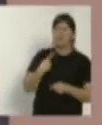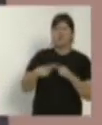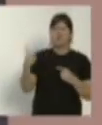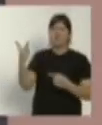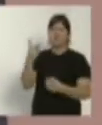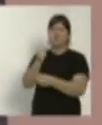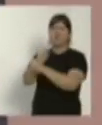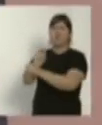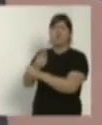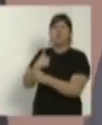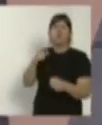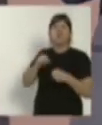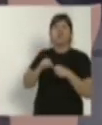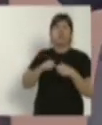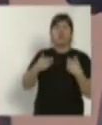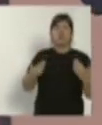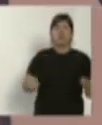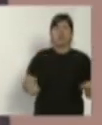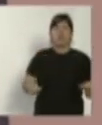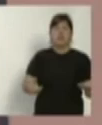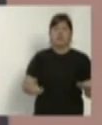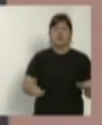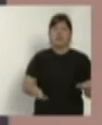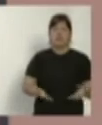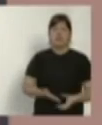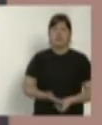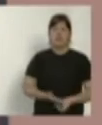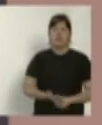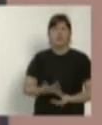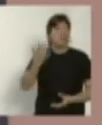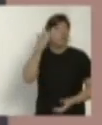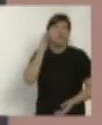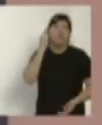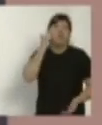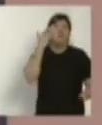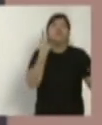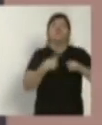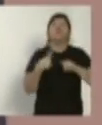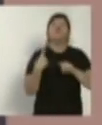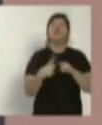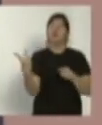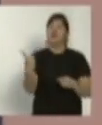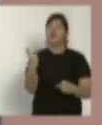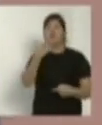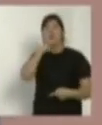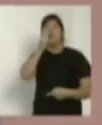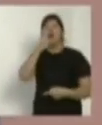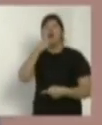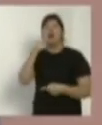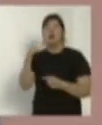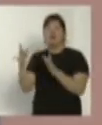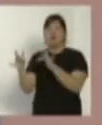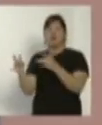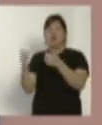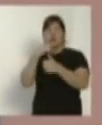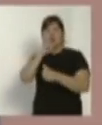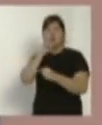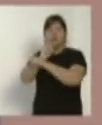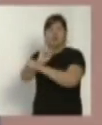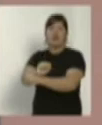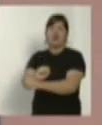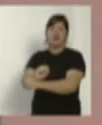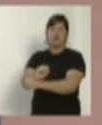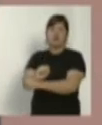que eu fiz ela se quer entende o que aconteceu Porque ela tava do lado da mãe